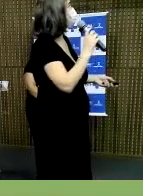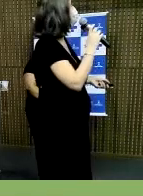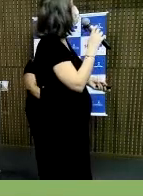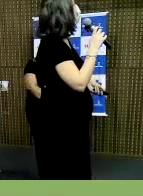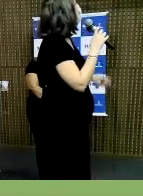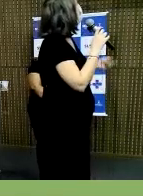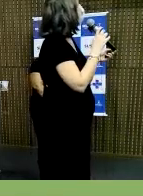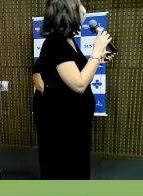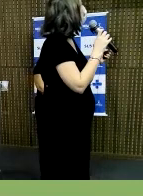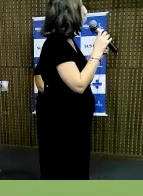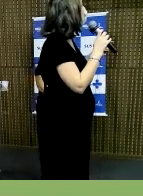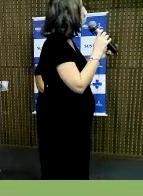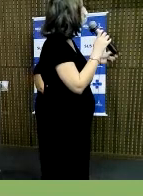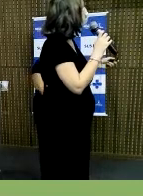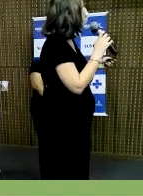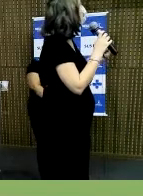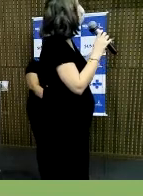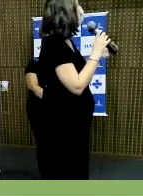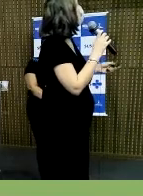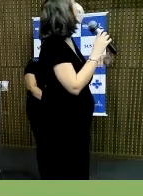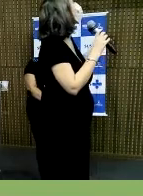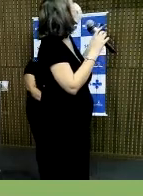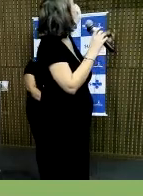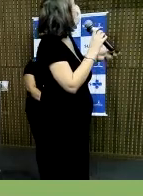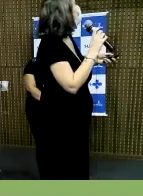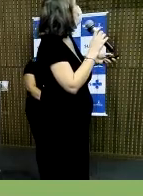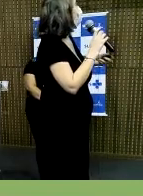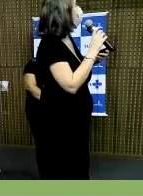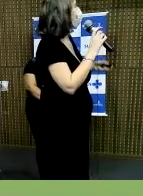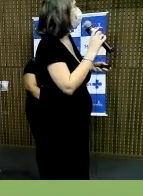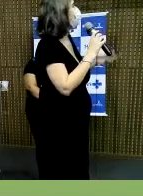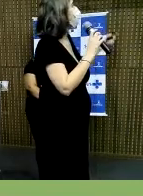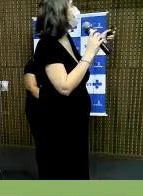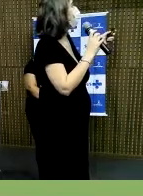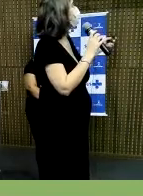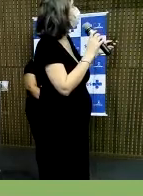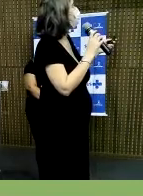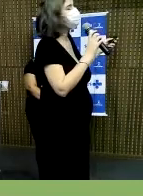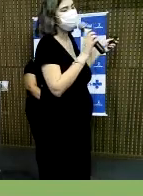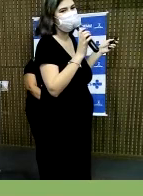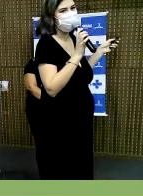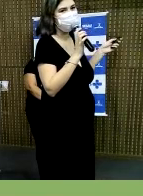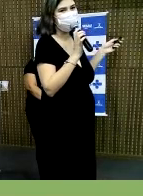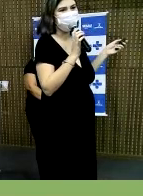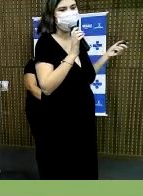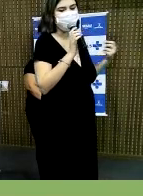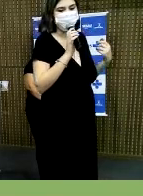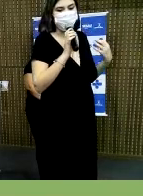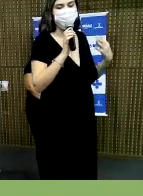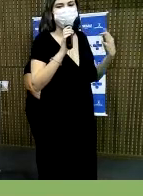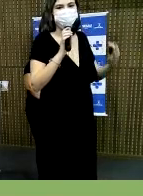Em relação às consultas de enfermagem, e consulta médica. Nós temos